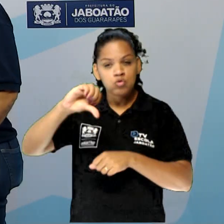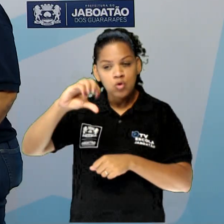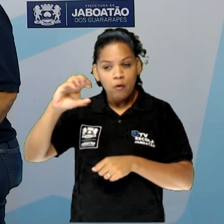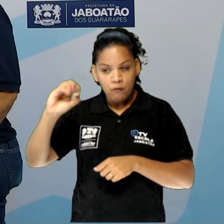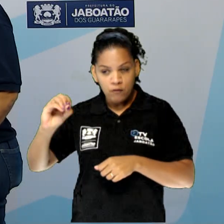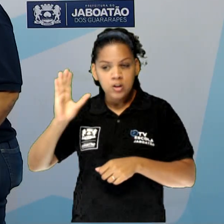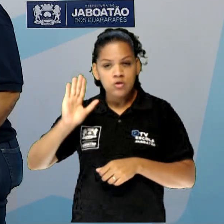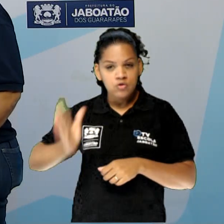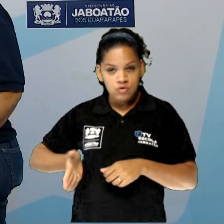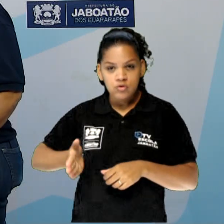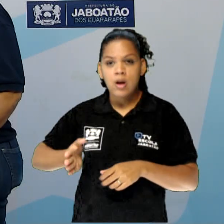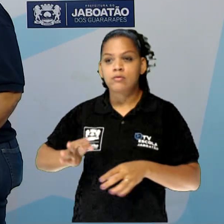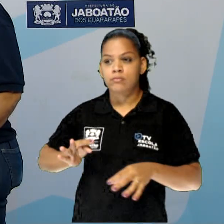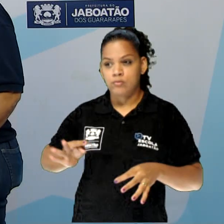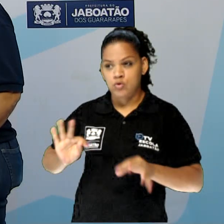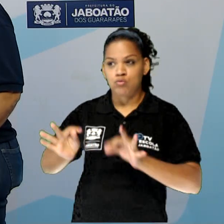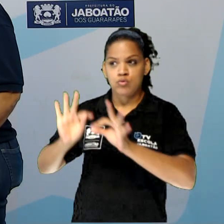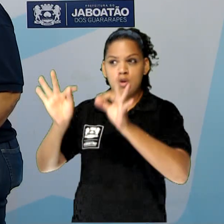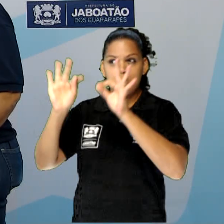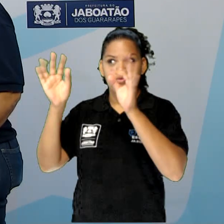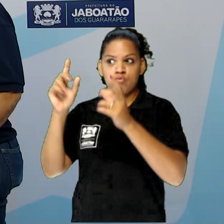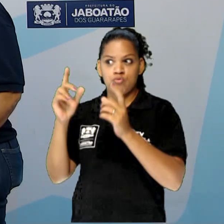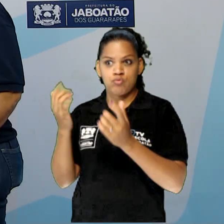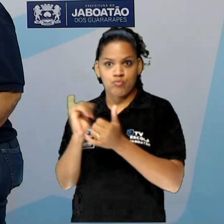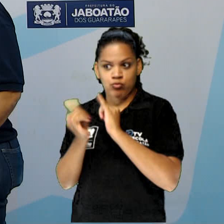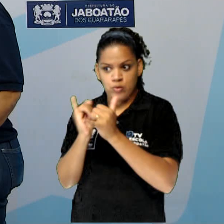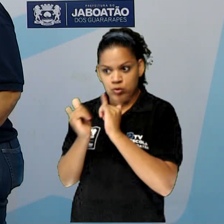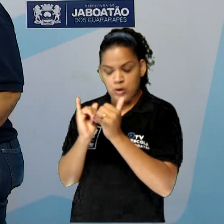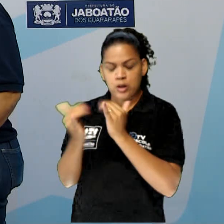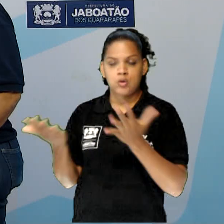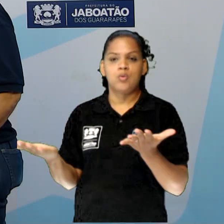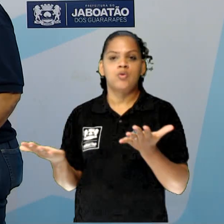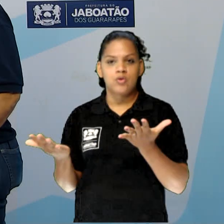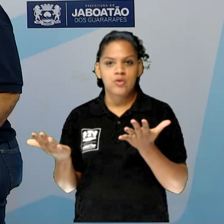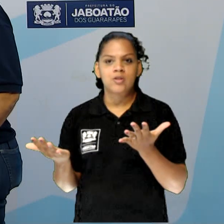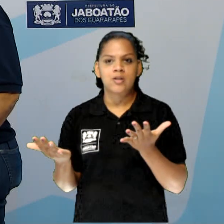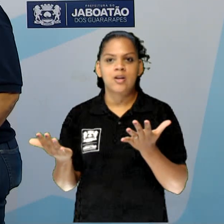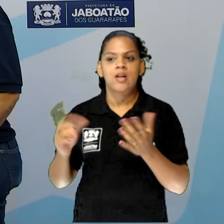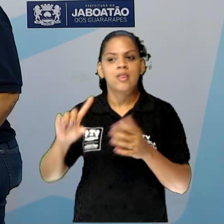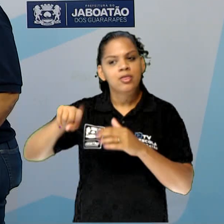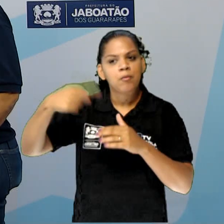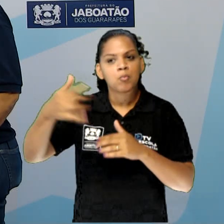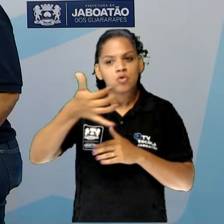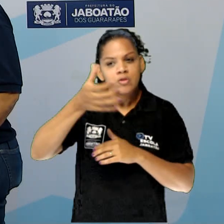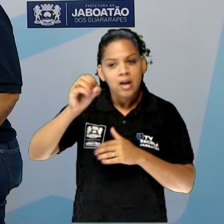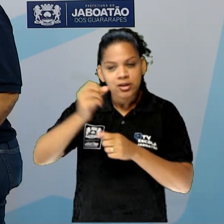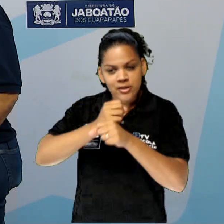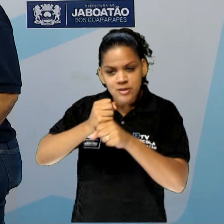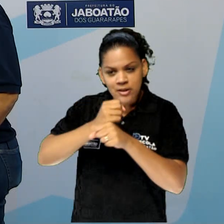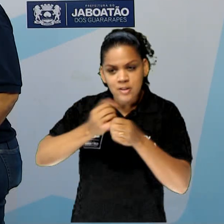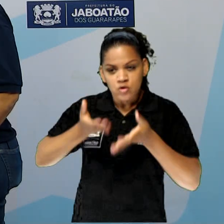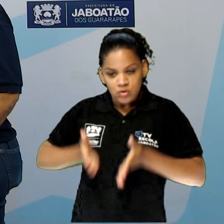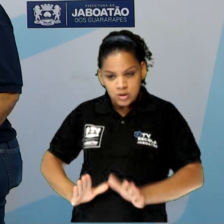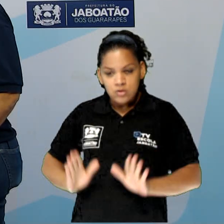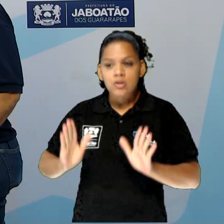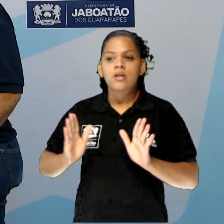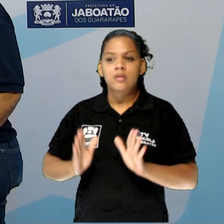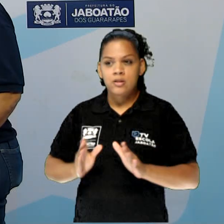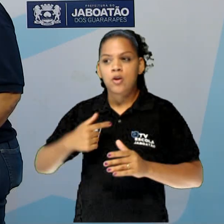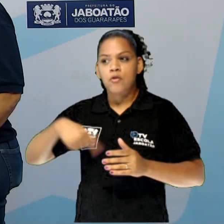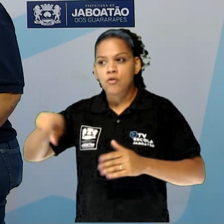e não sabem como era o mundo sem a dependência da testa eletrônica. Os que nasceram uma década depois foram educadas e frequentaram a escola